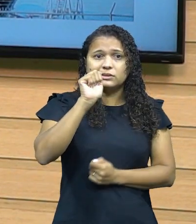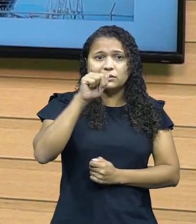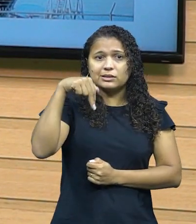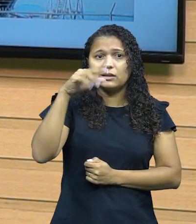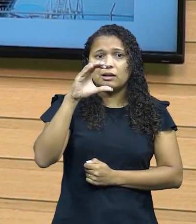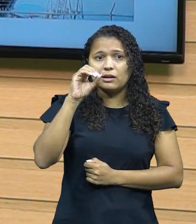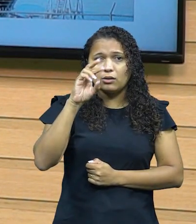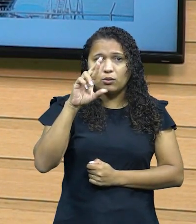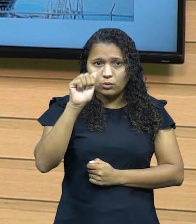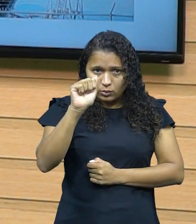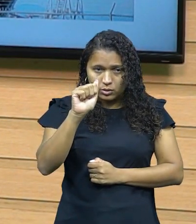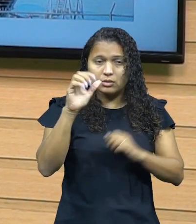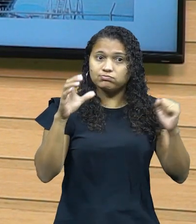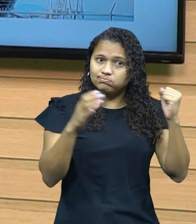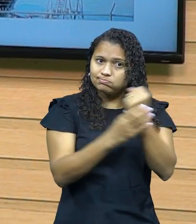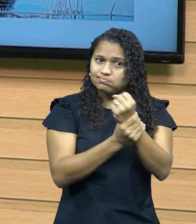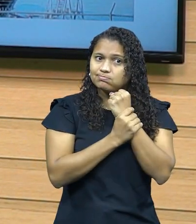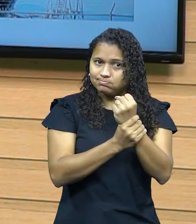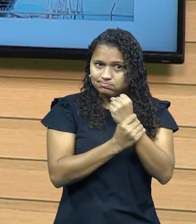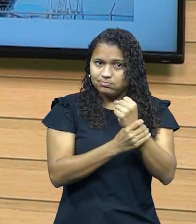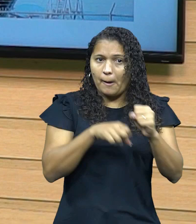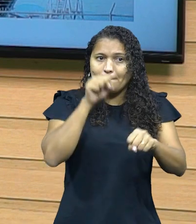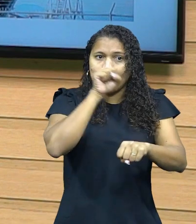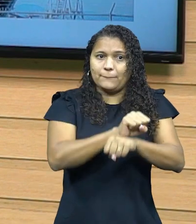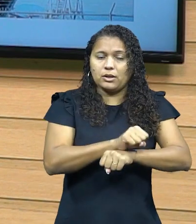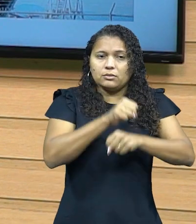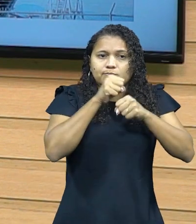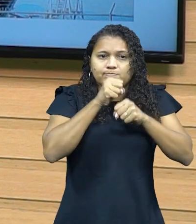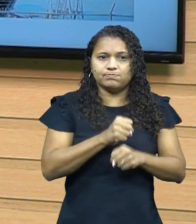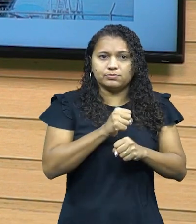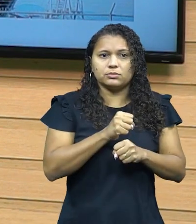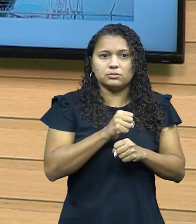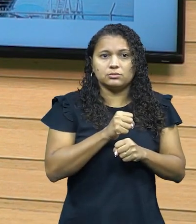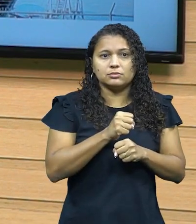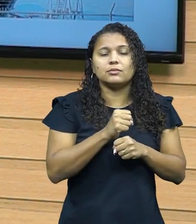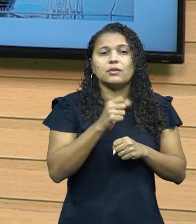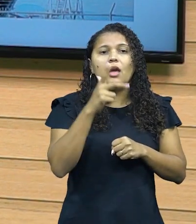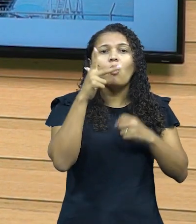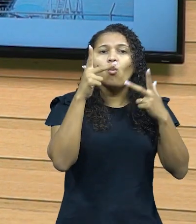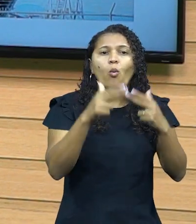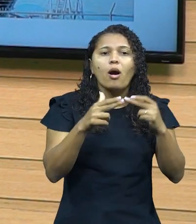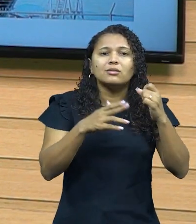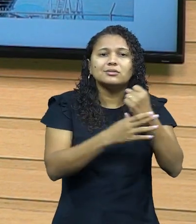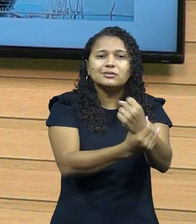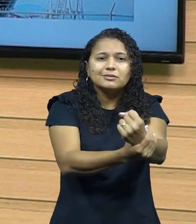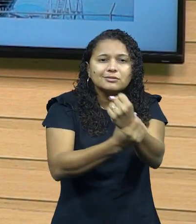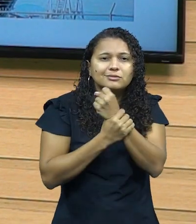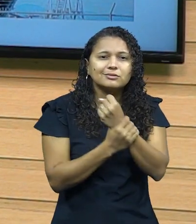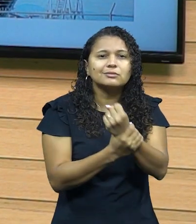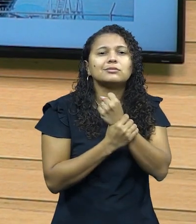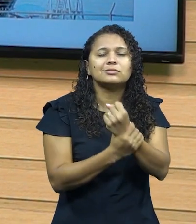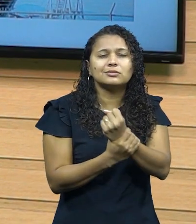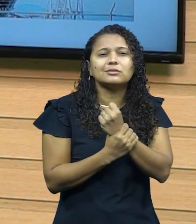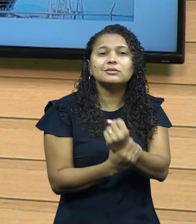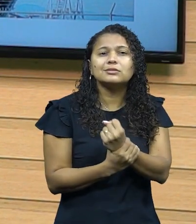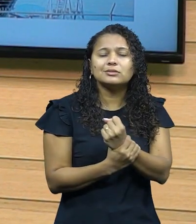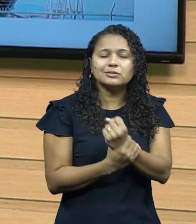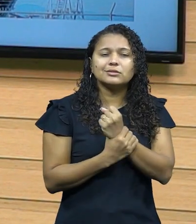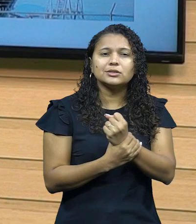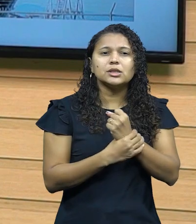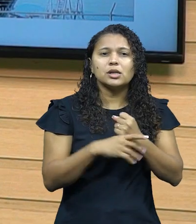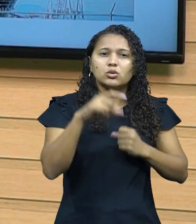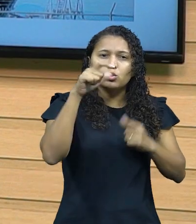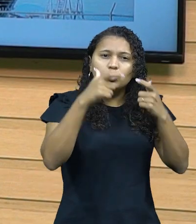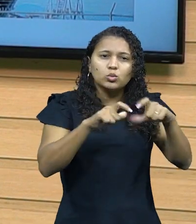ela vem para garantir a estabilidade, que esse navio ele fique preso, de certa forma, em